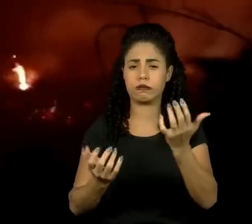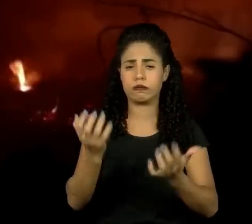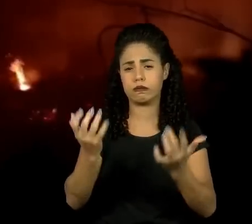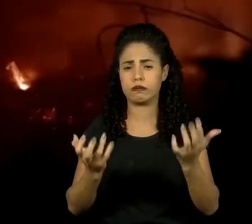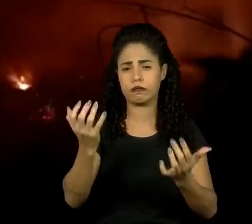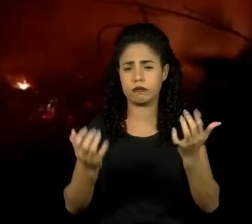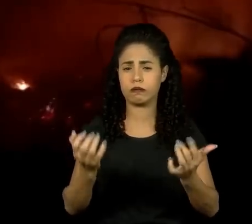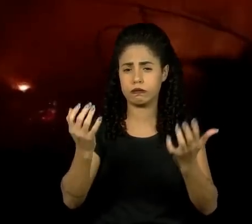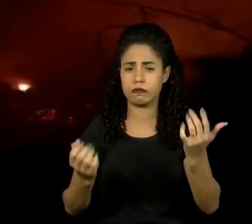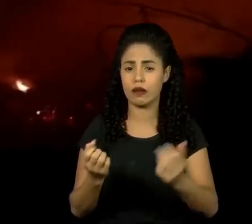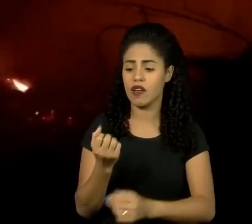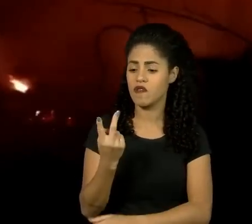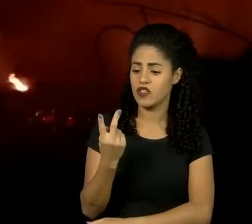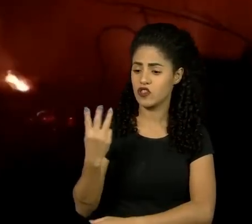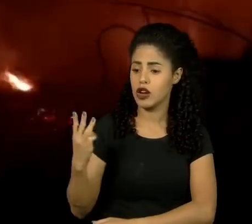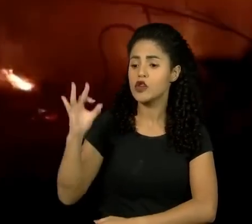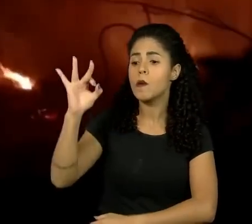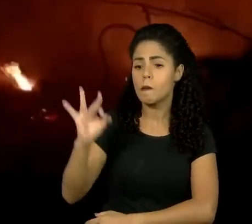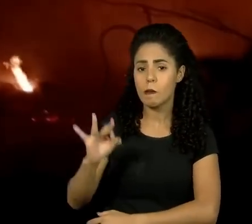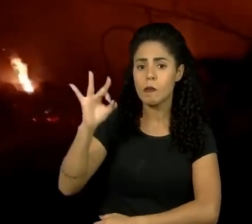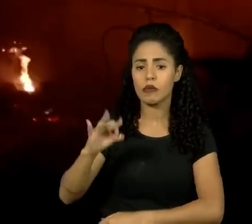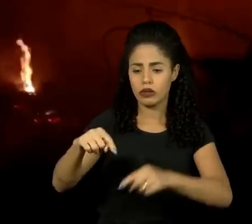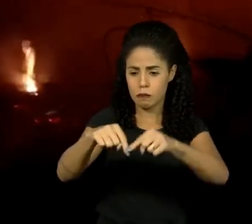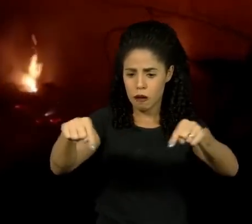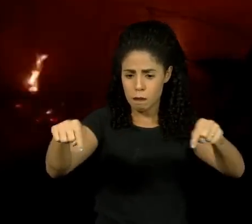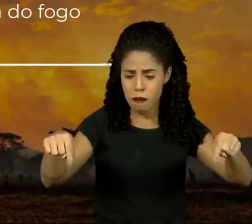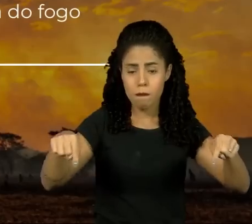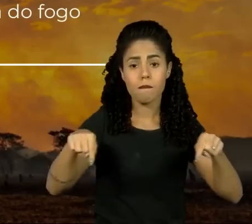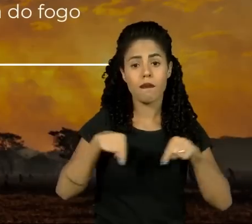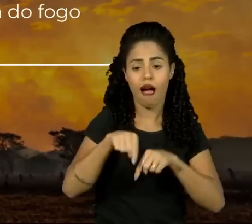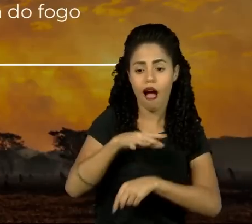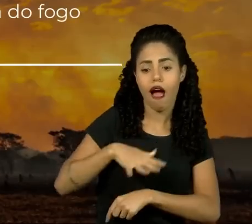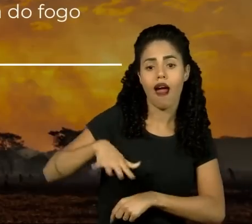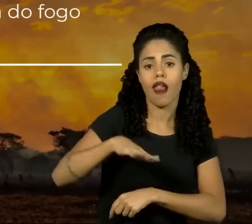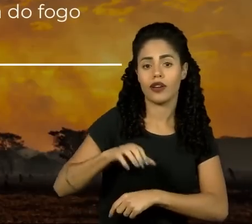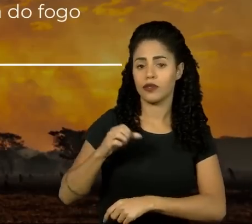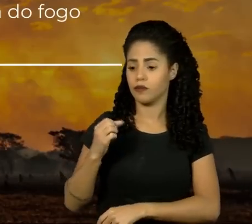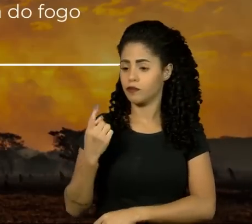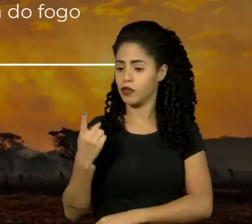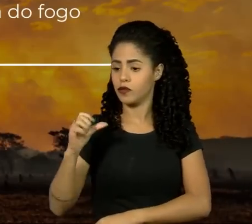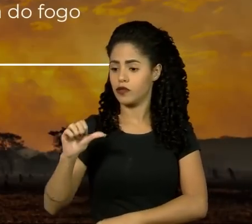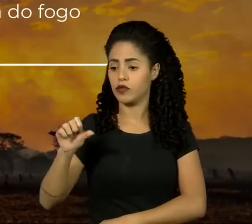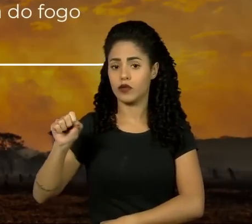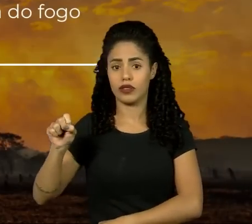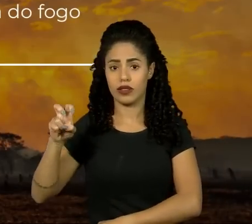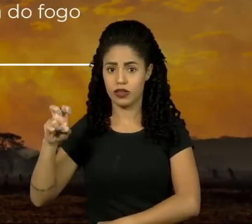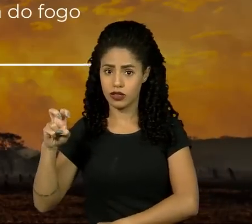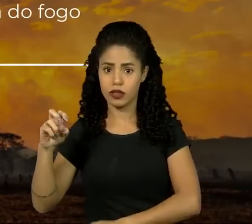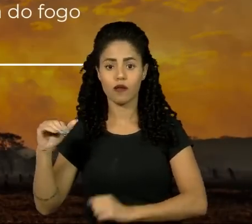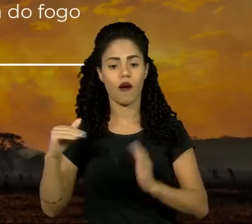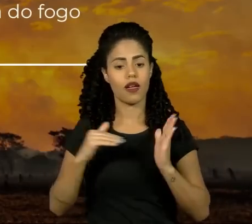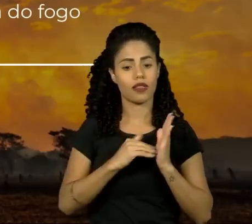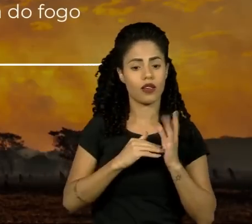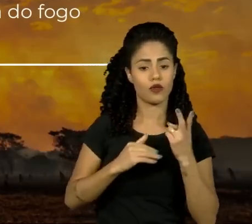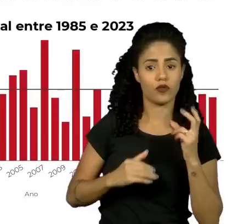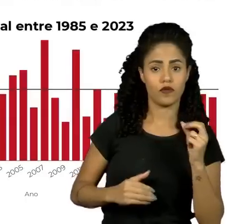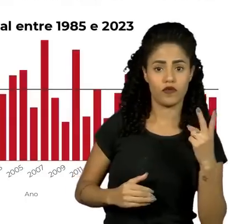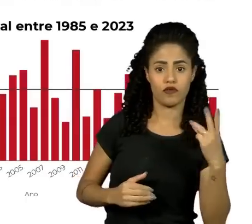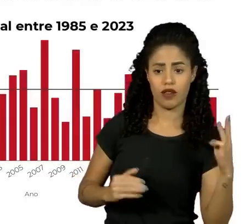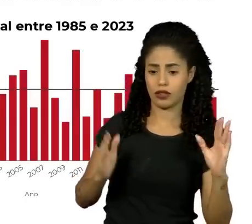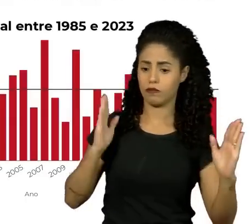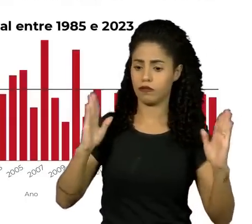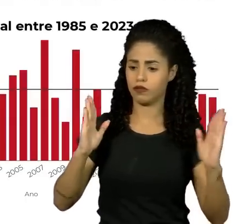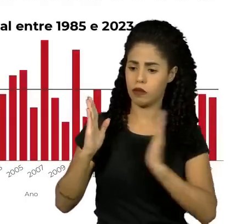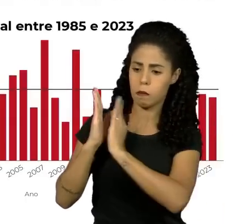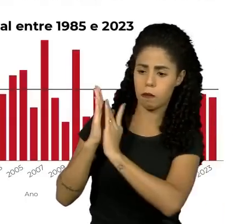vez quase 23% do território brasileiro entre 1985 e 2023. Mais